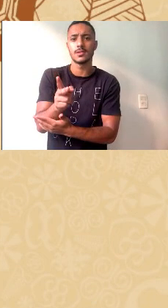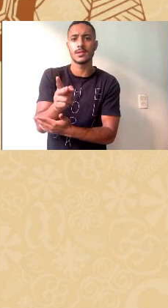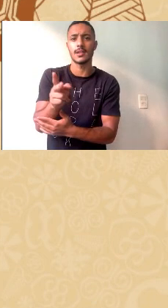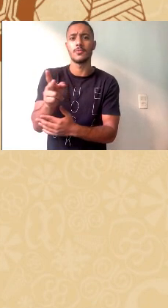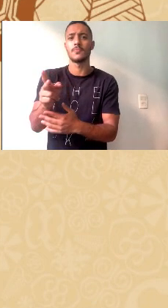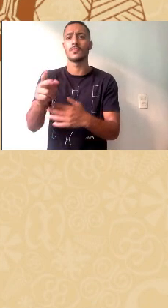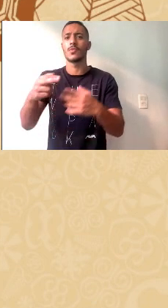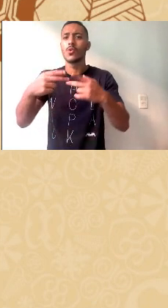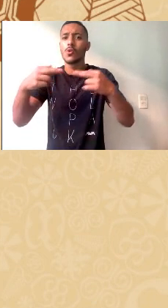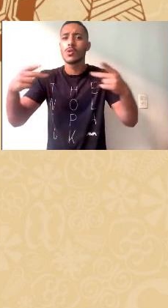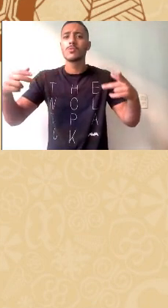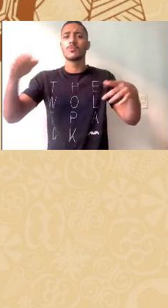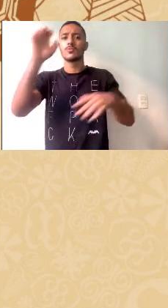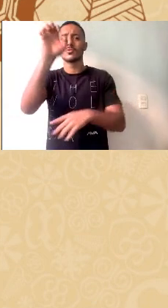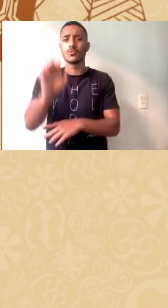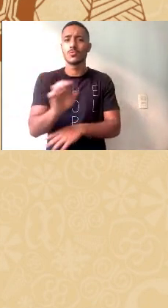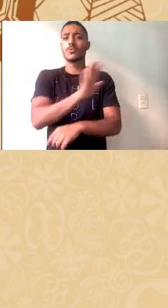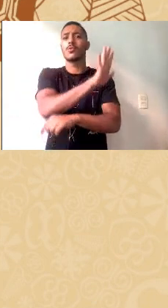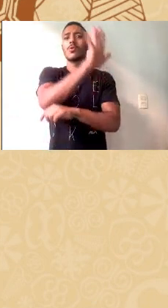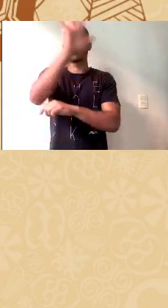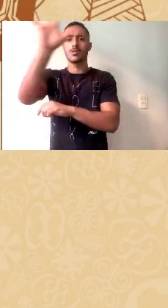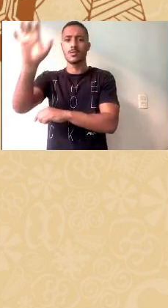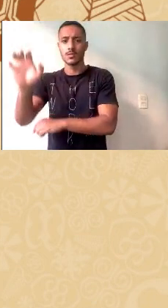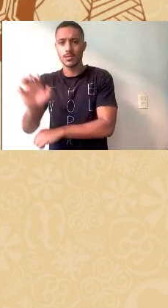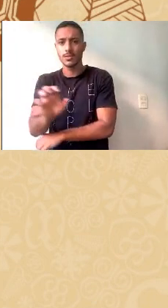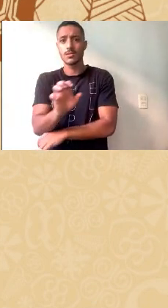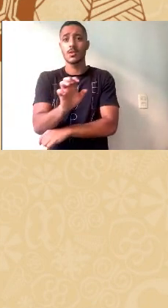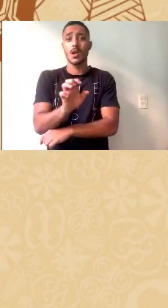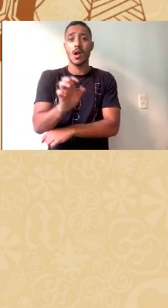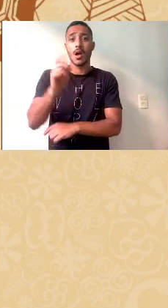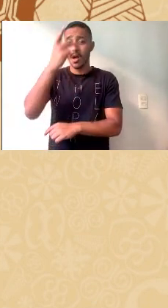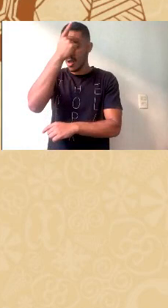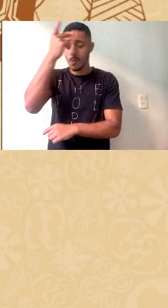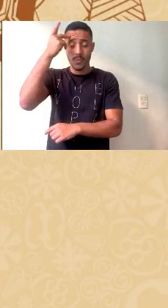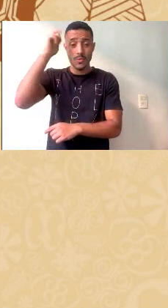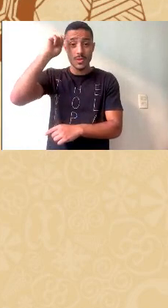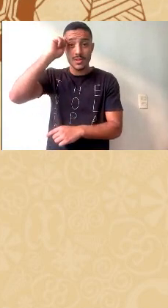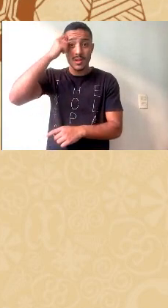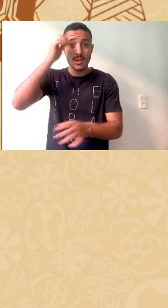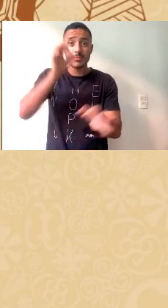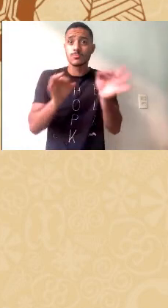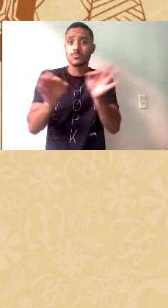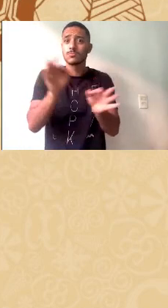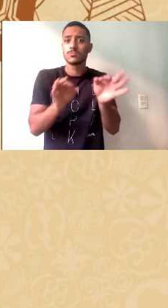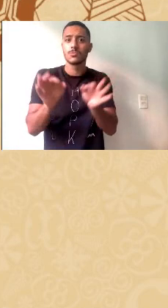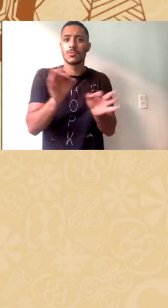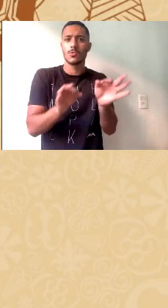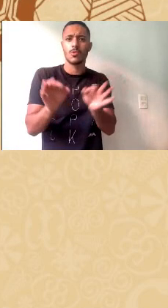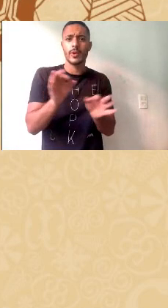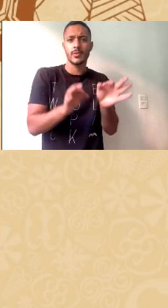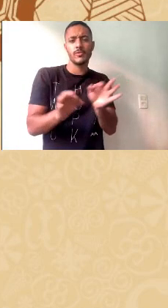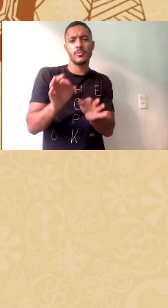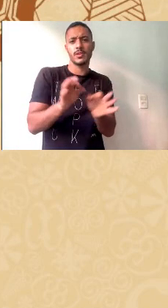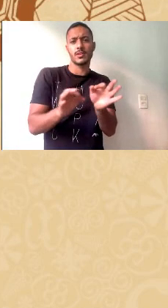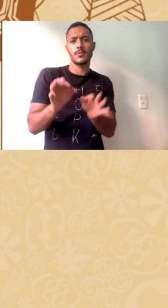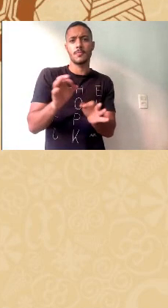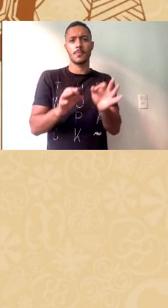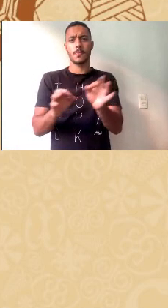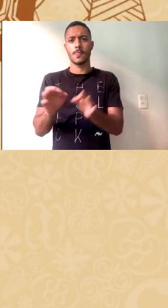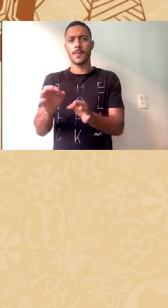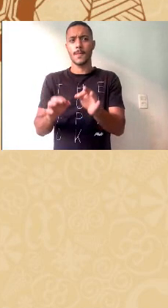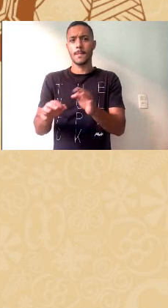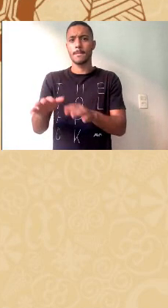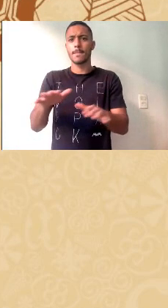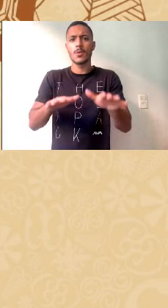dá conta, mas a população negra se organizou, se auto-organizou, né? E esse movimento, isso foi dando, né,